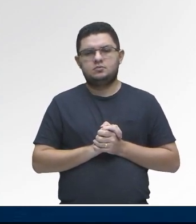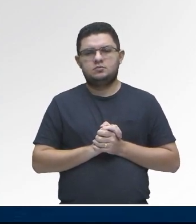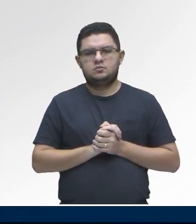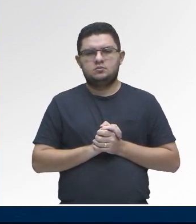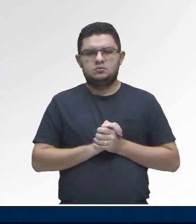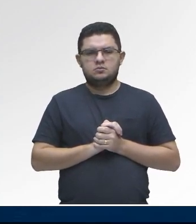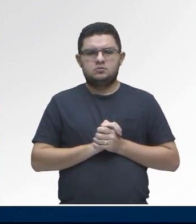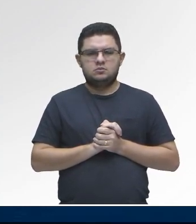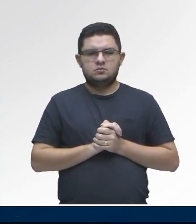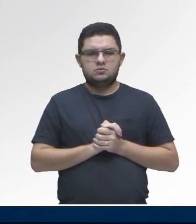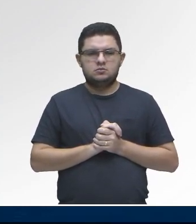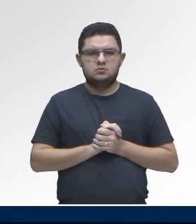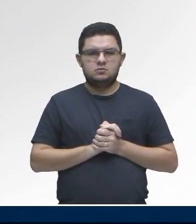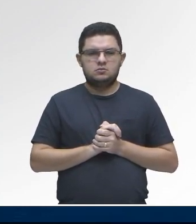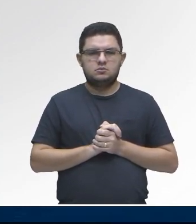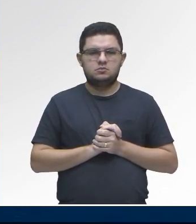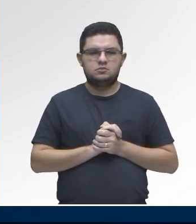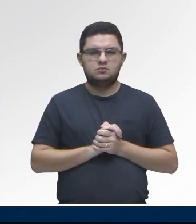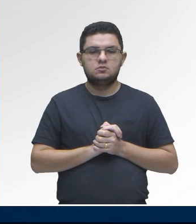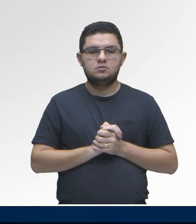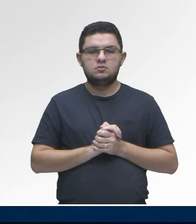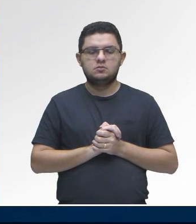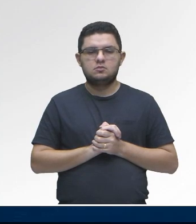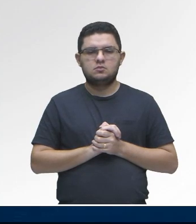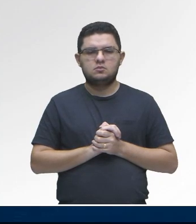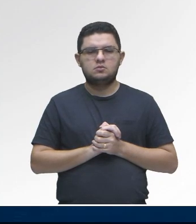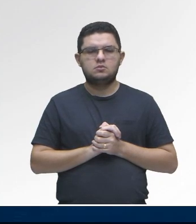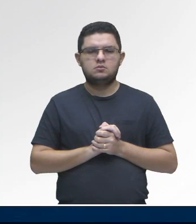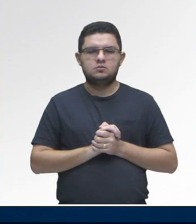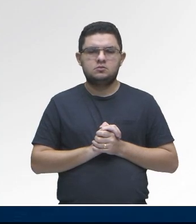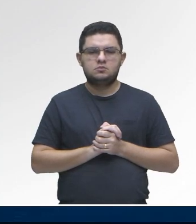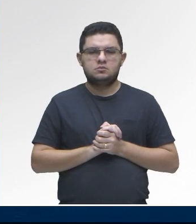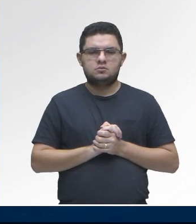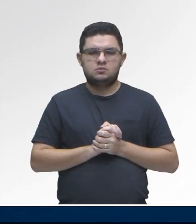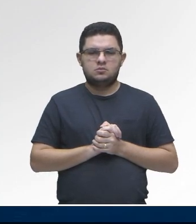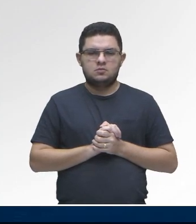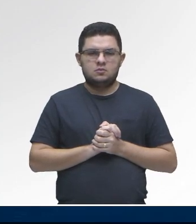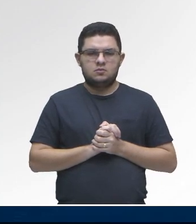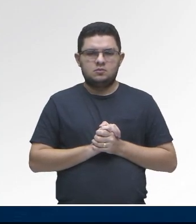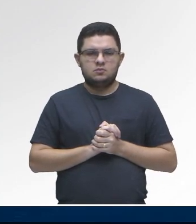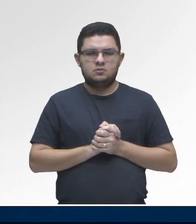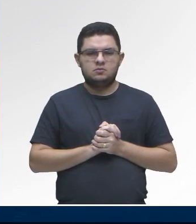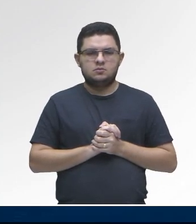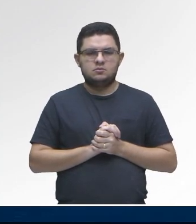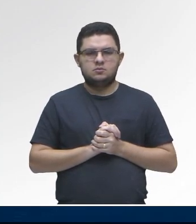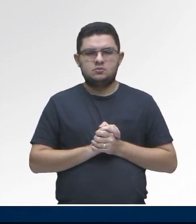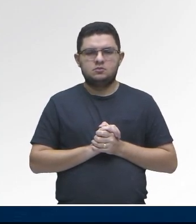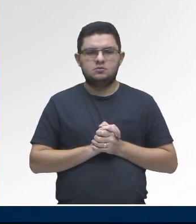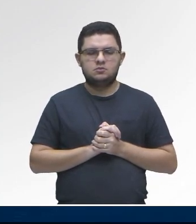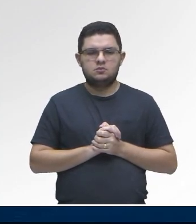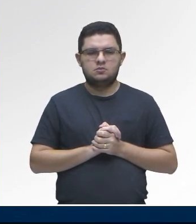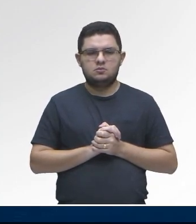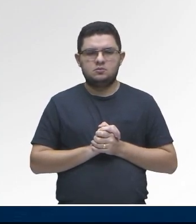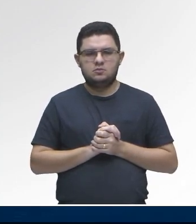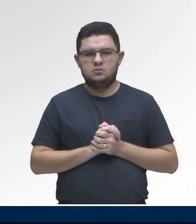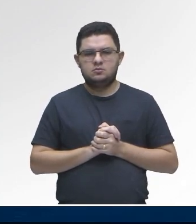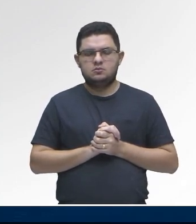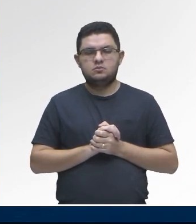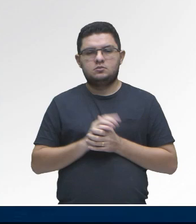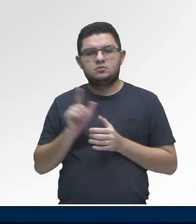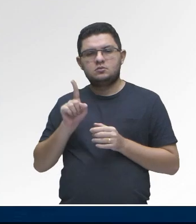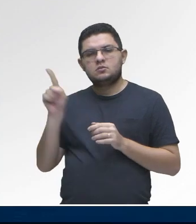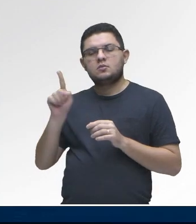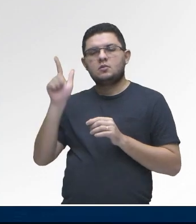obtém 2 ao quadrado, 3 ao quadrado, 7 ao quadrado, raiz quadrada de 100 é 10.